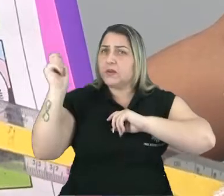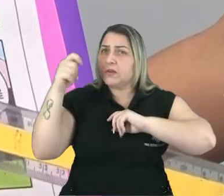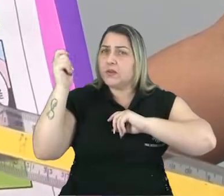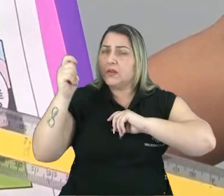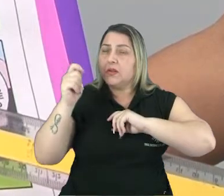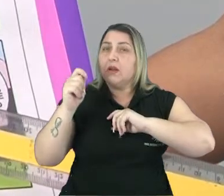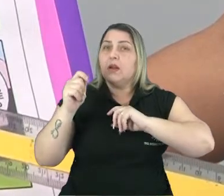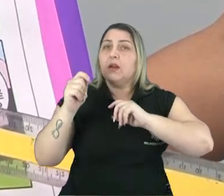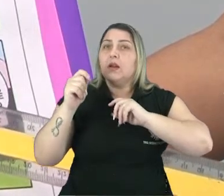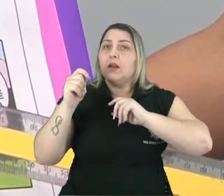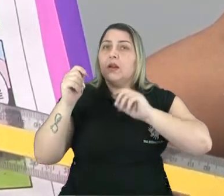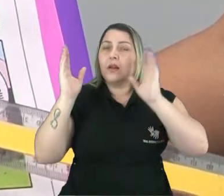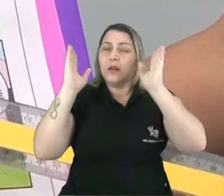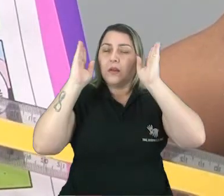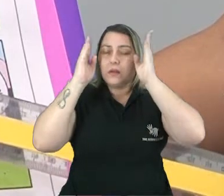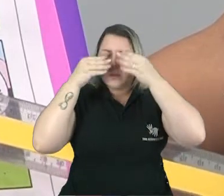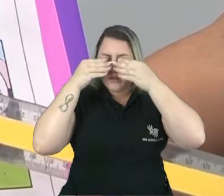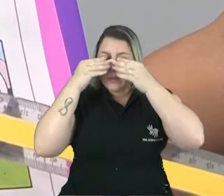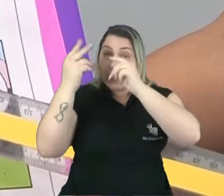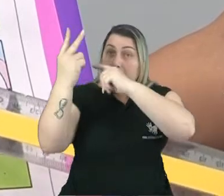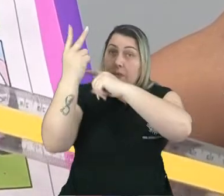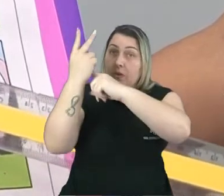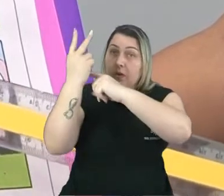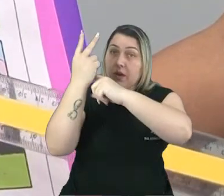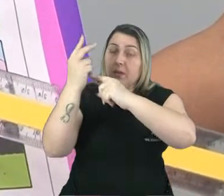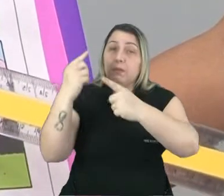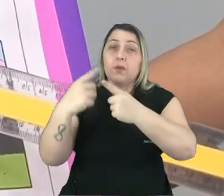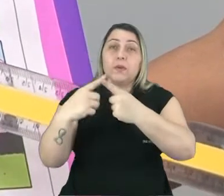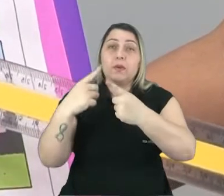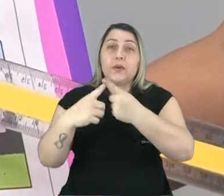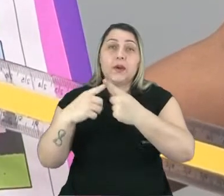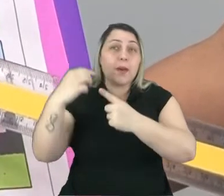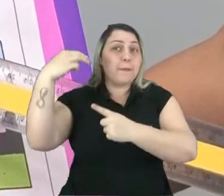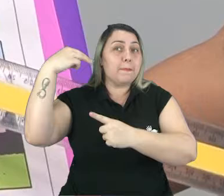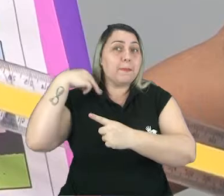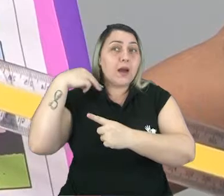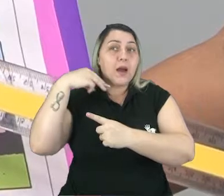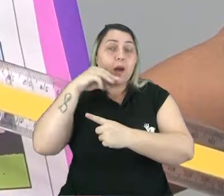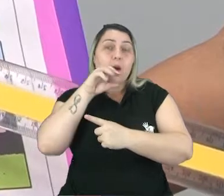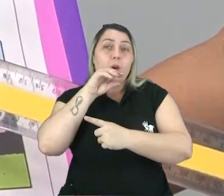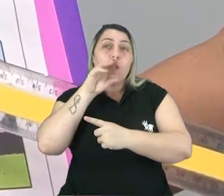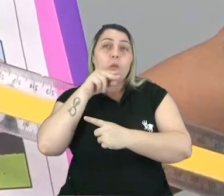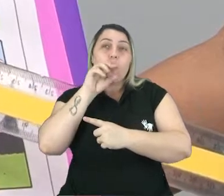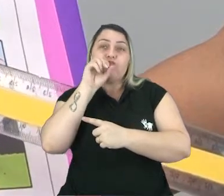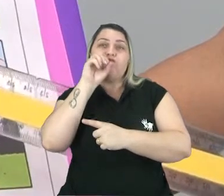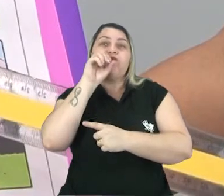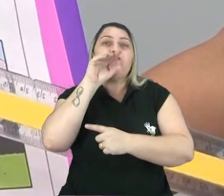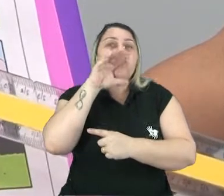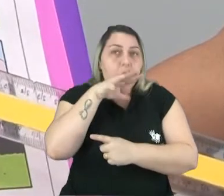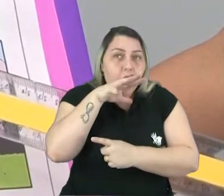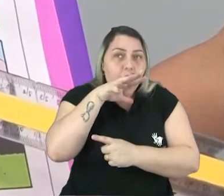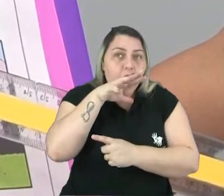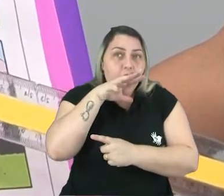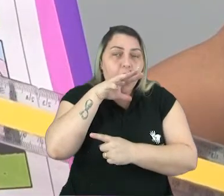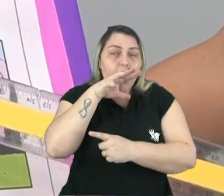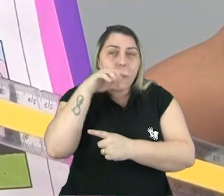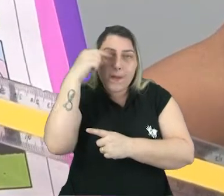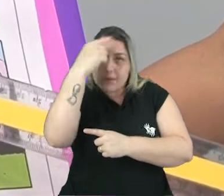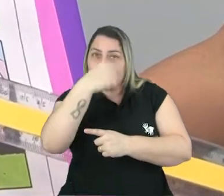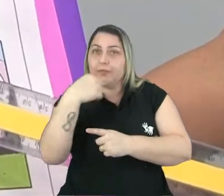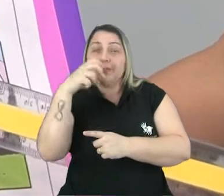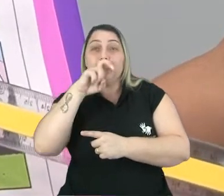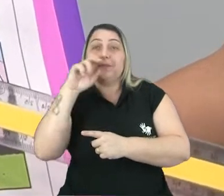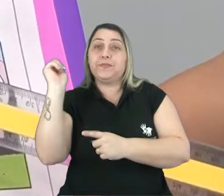Ela fechou os olhos como proteção. Por que será? Magali soprou alguma coisa em seu